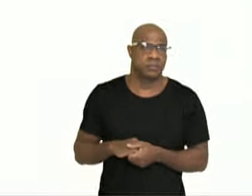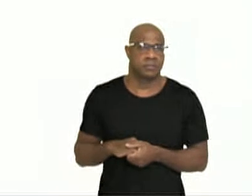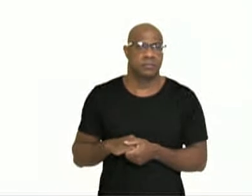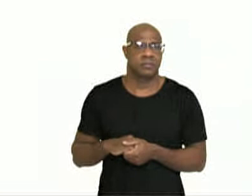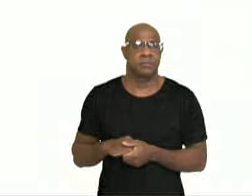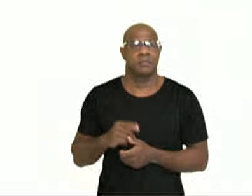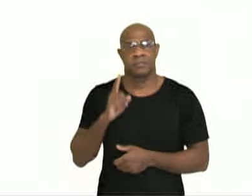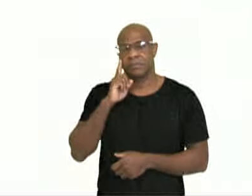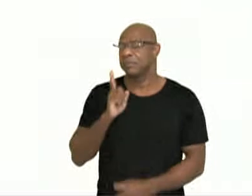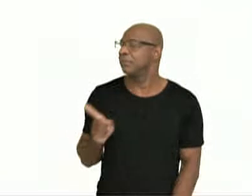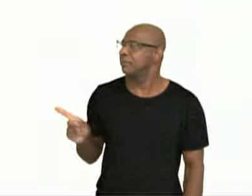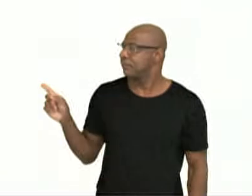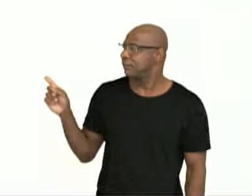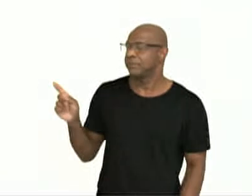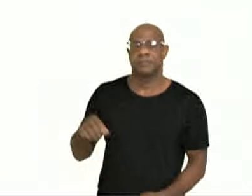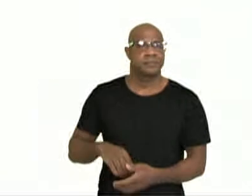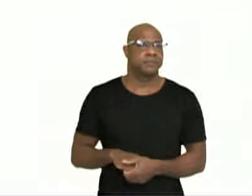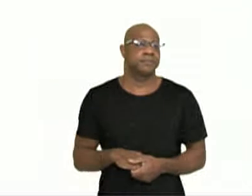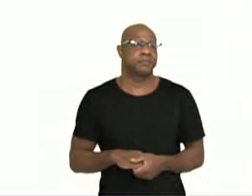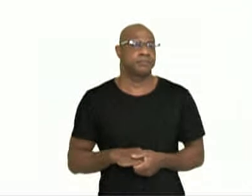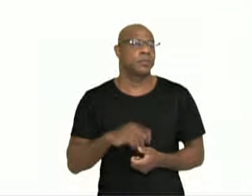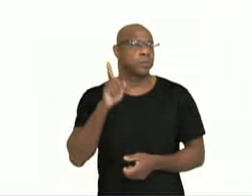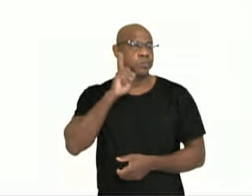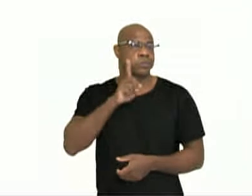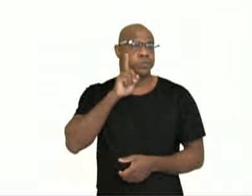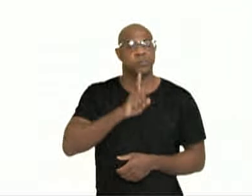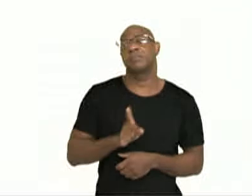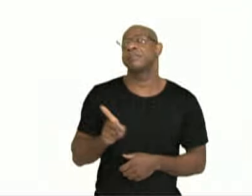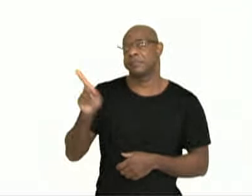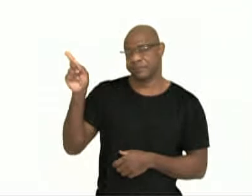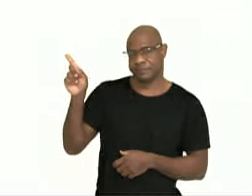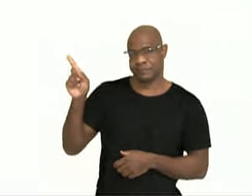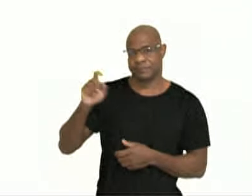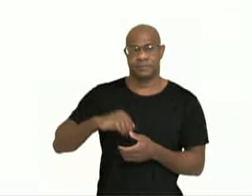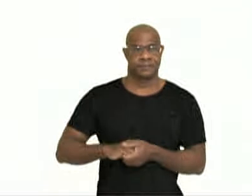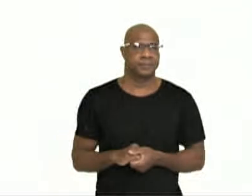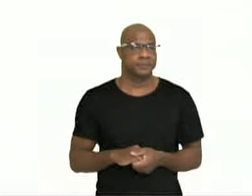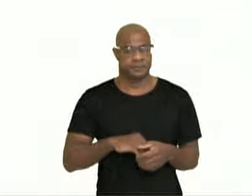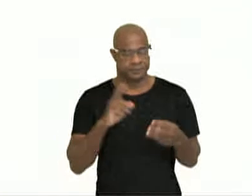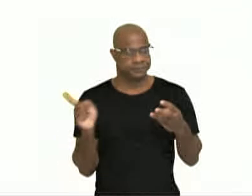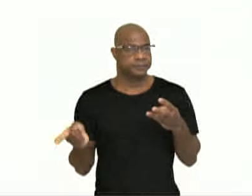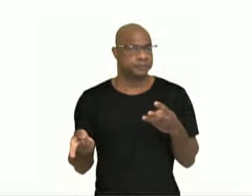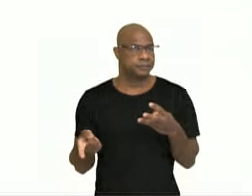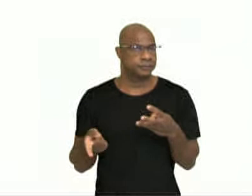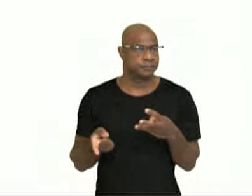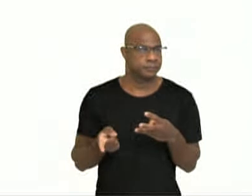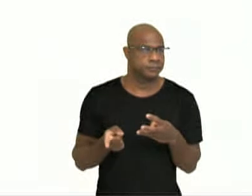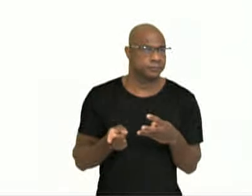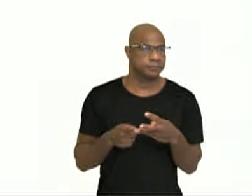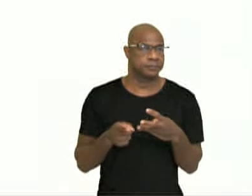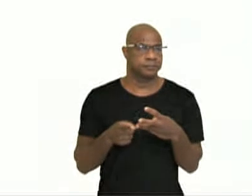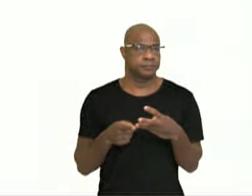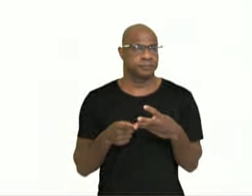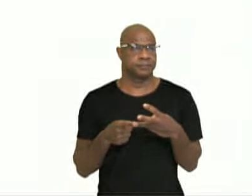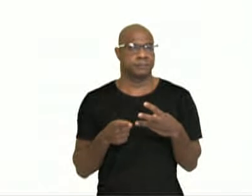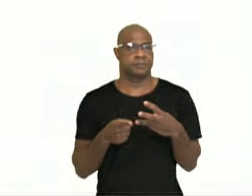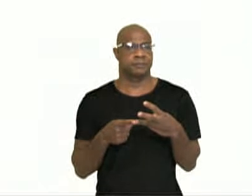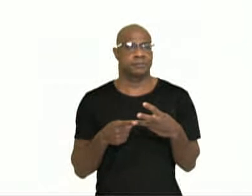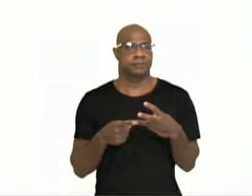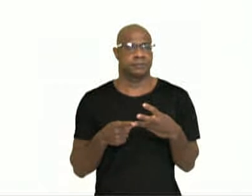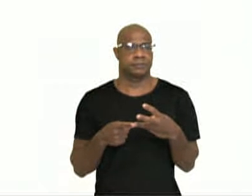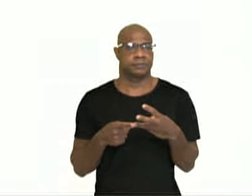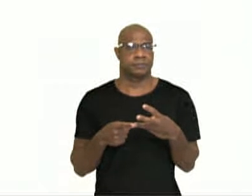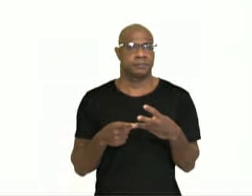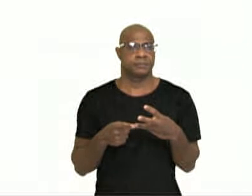que fica nos Estados Unidos, USA, United States of America, certo? Ela